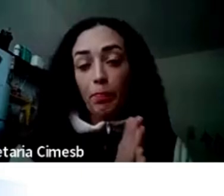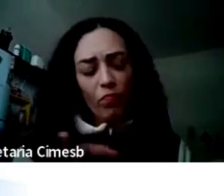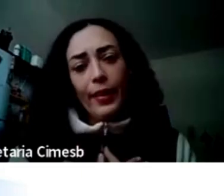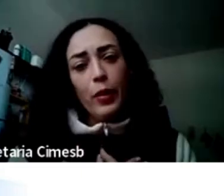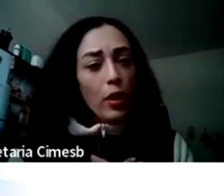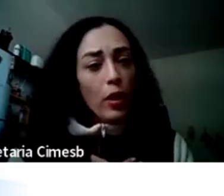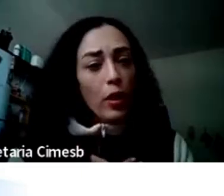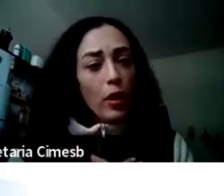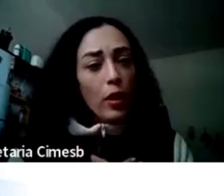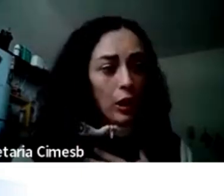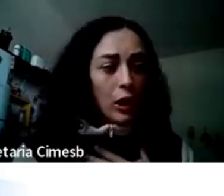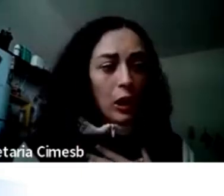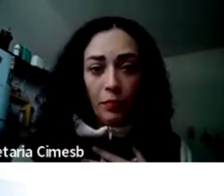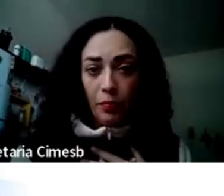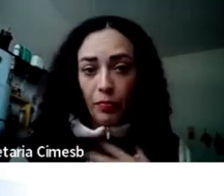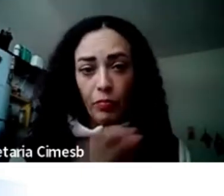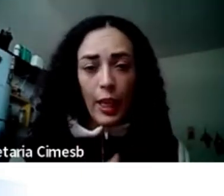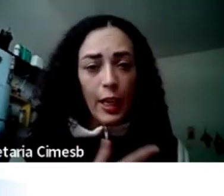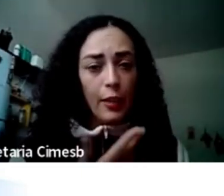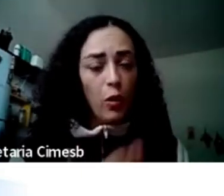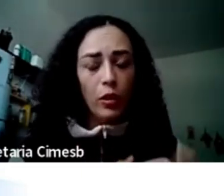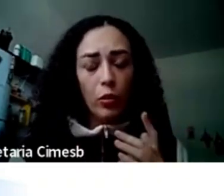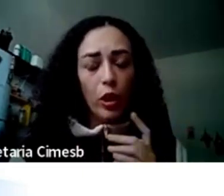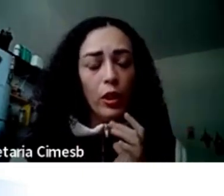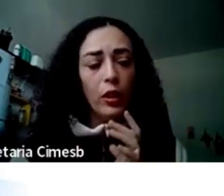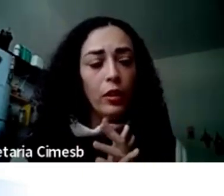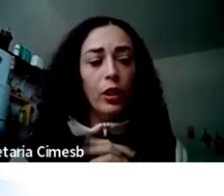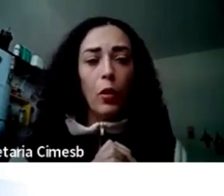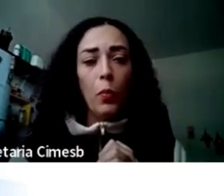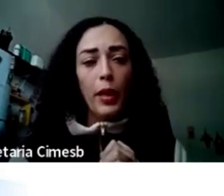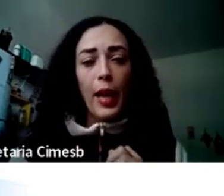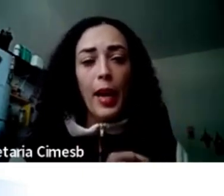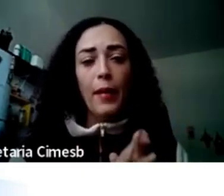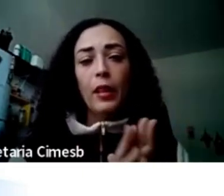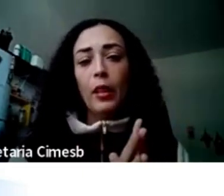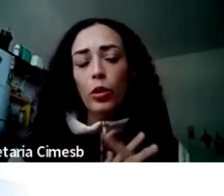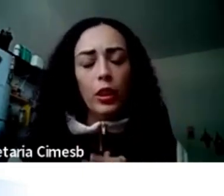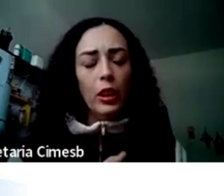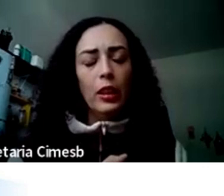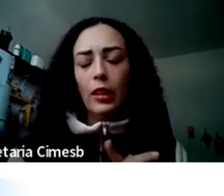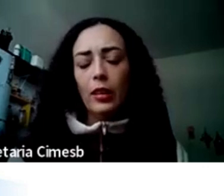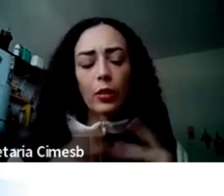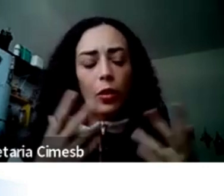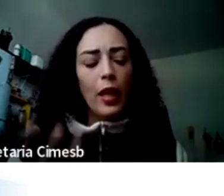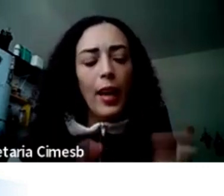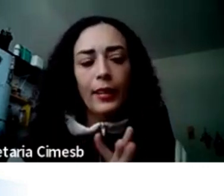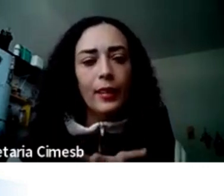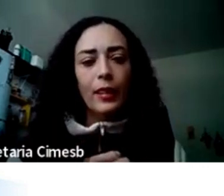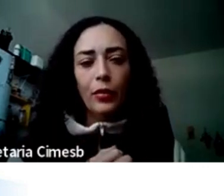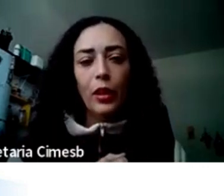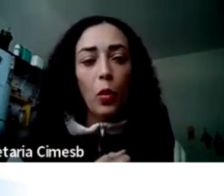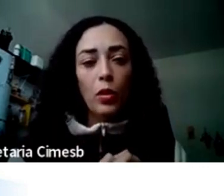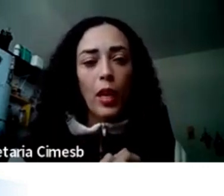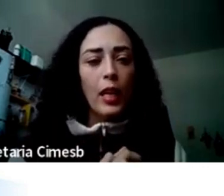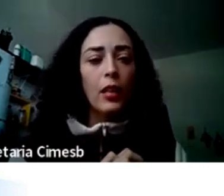compreender, gostam de ler, gostam de acompanhar notícias,